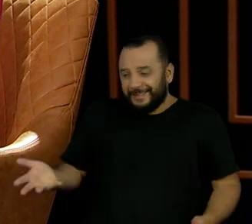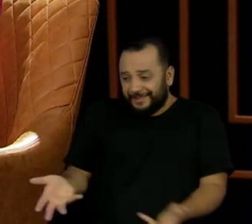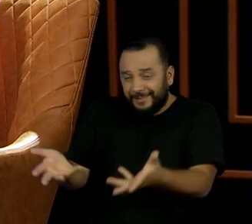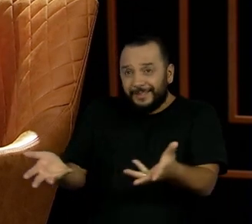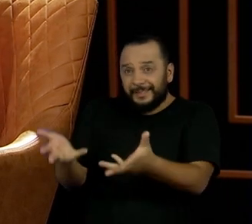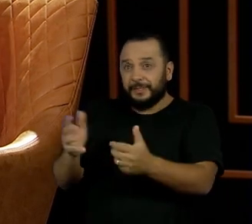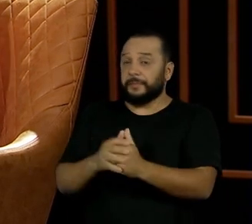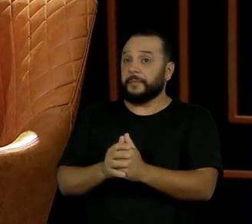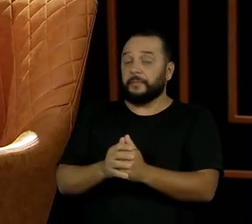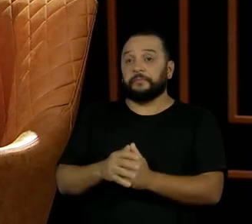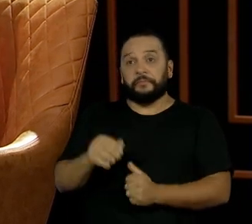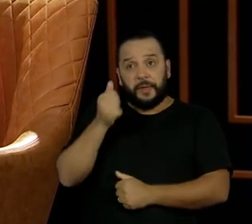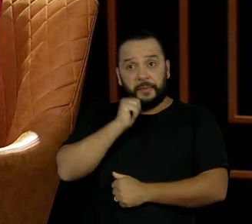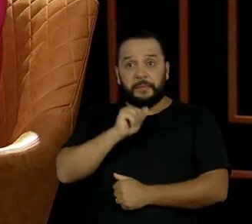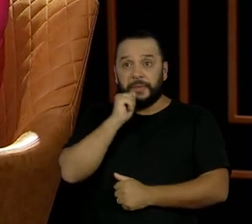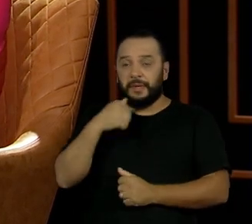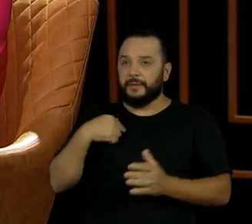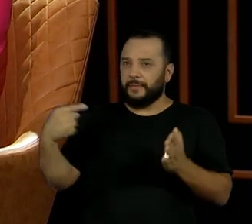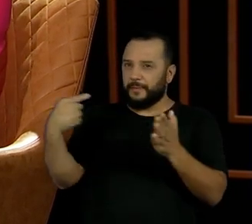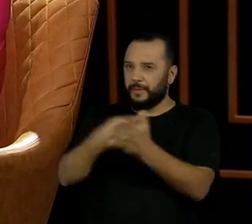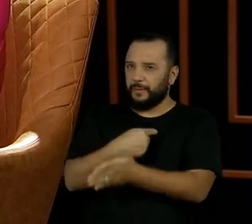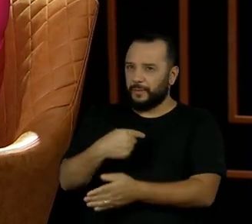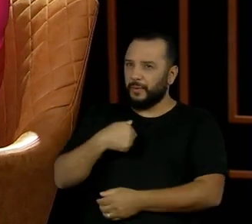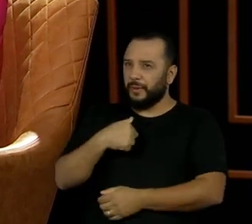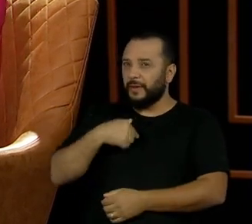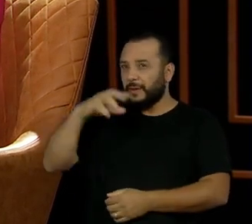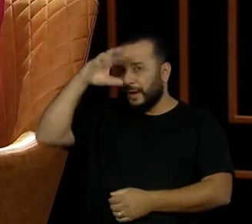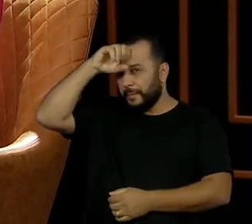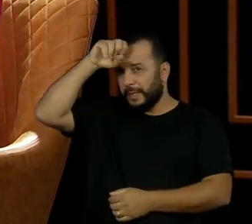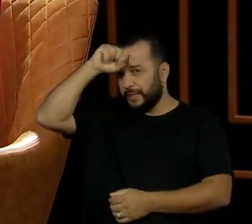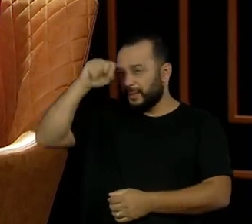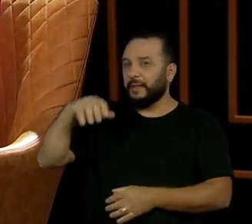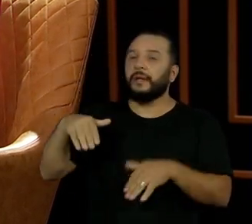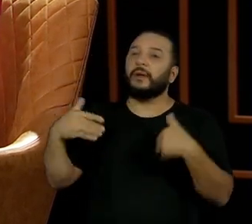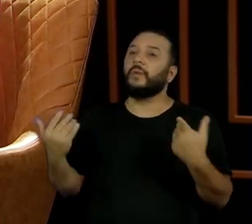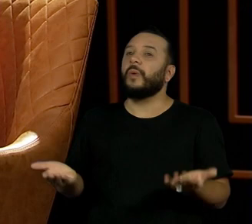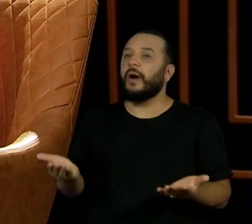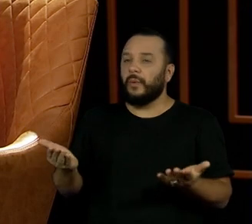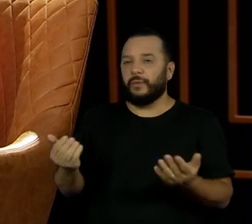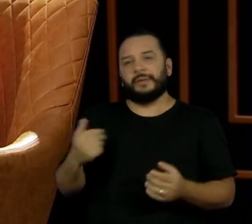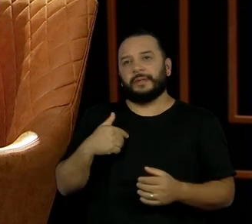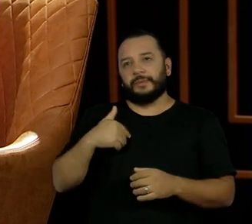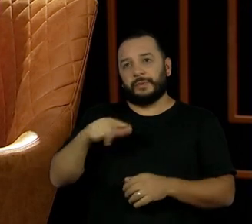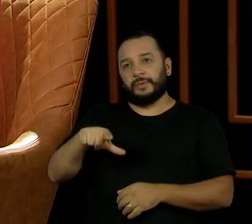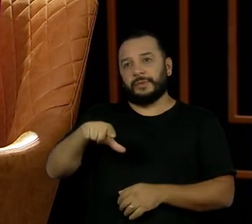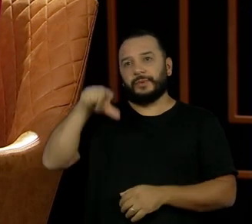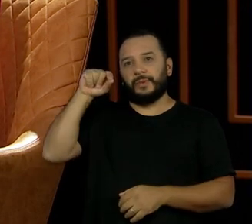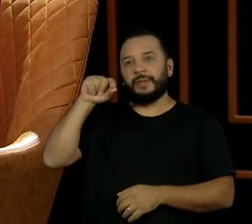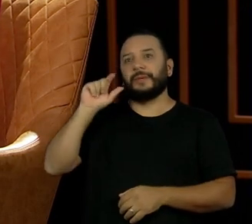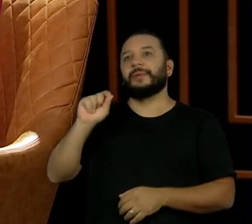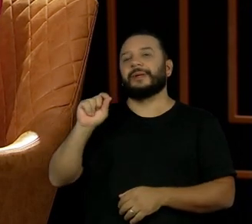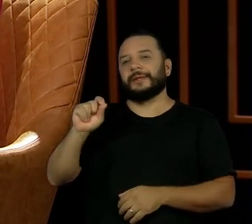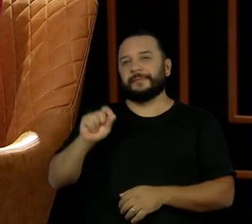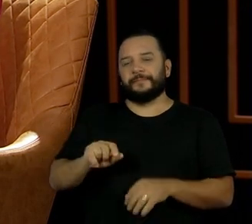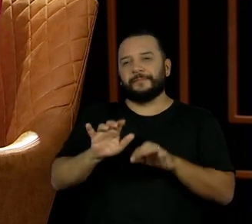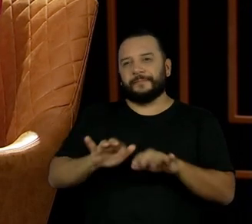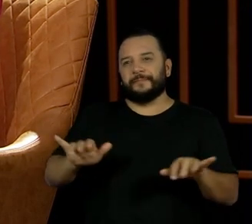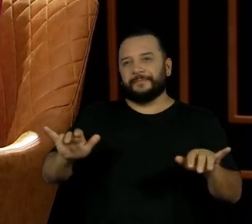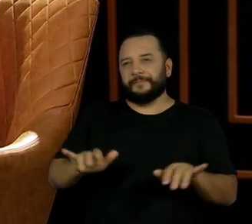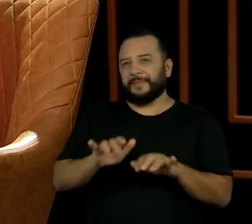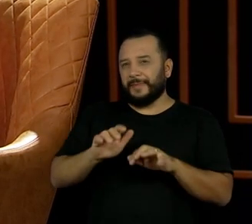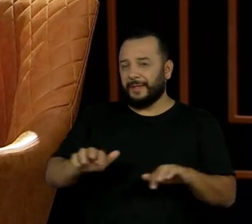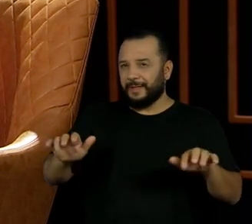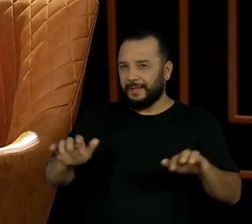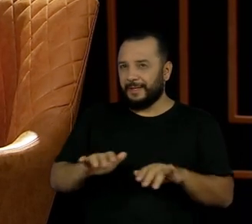mãe pergunta para mim com instrumento Eu gostaria de aprender isso é isso mesmo e eu escolho o piano eu achava o acordeon